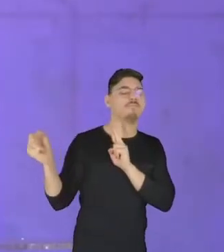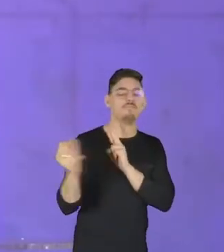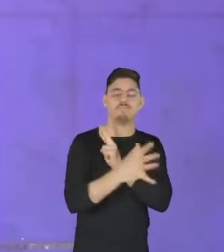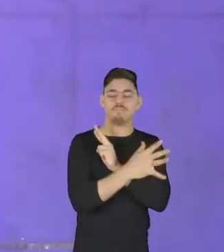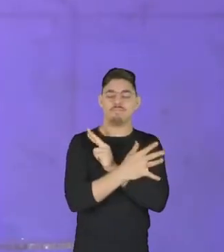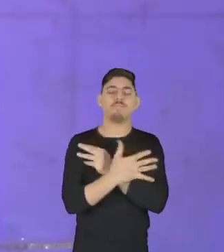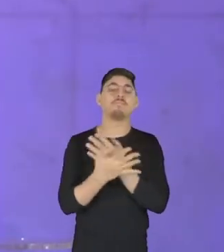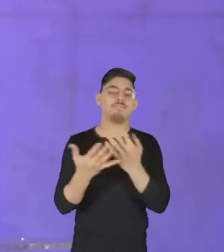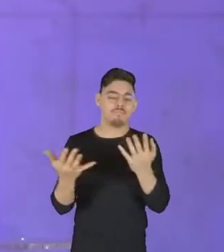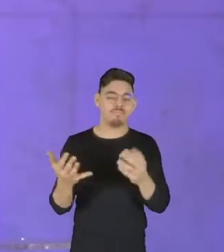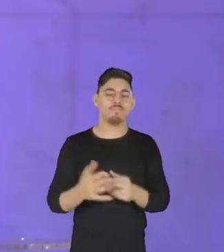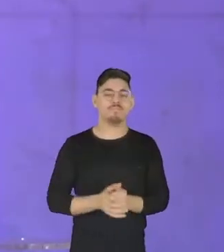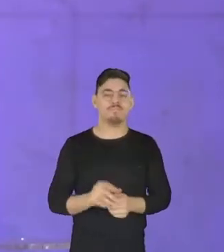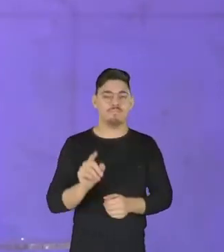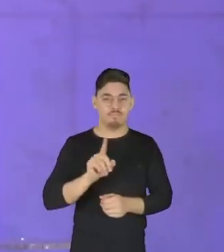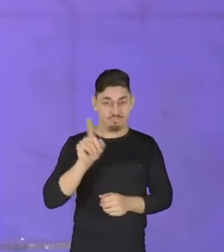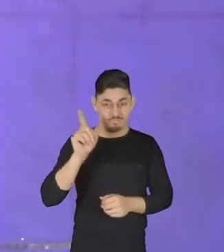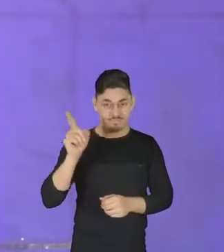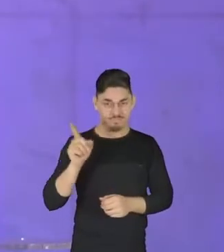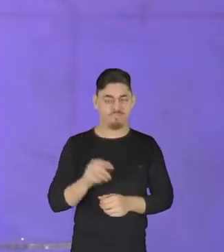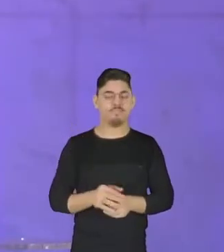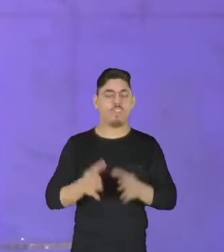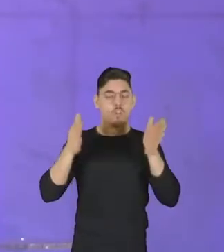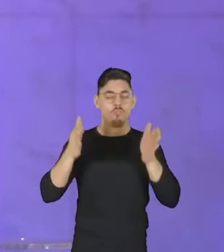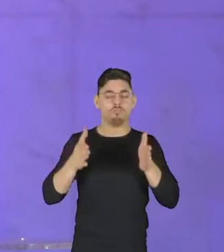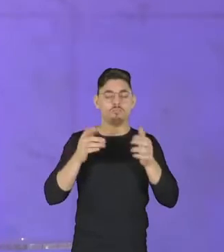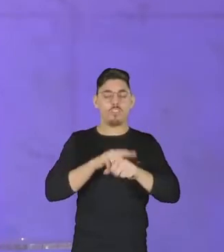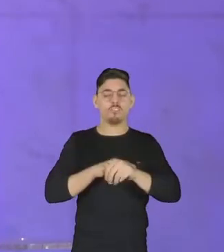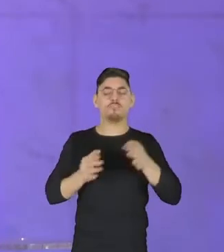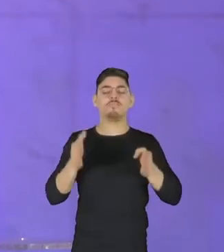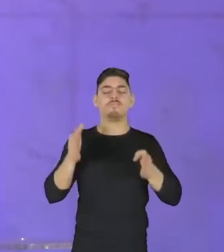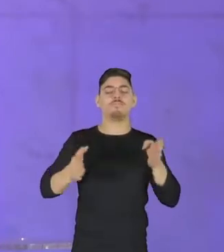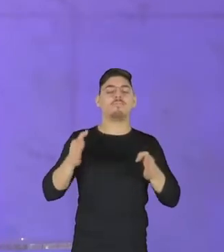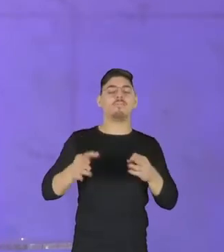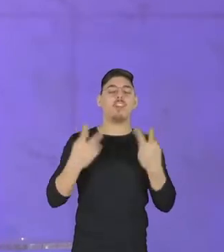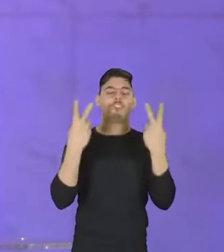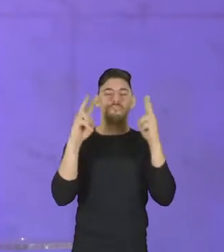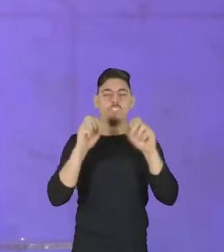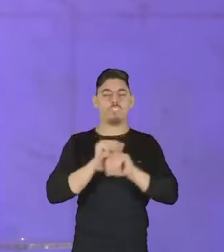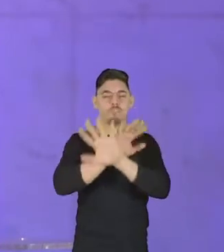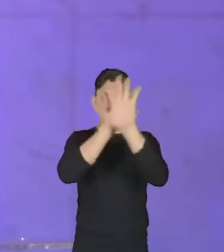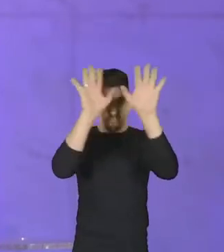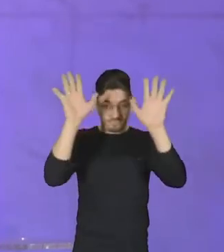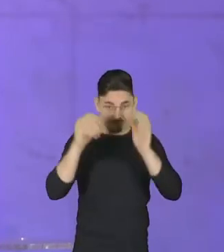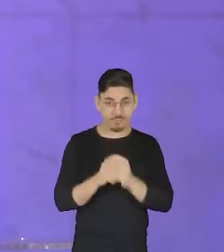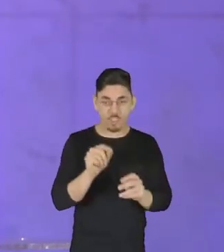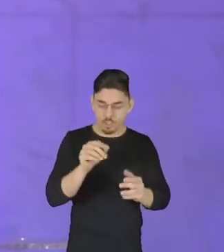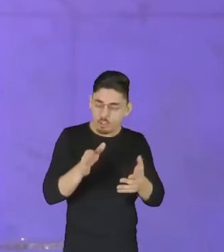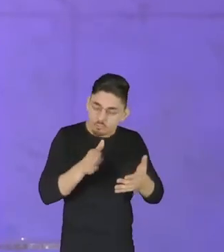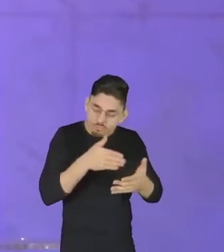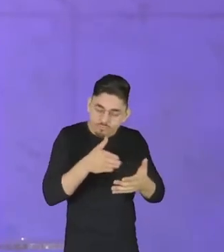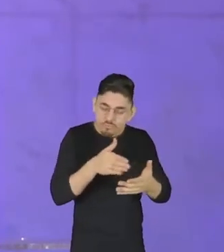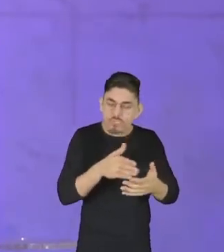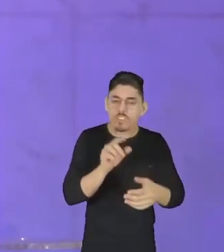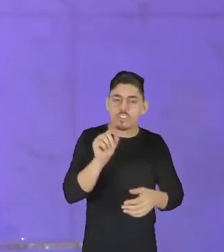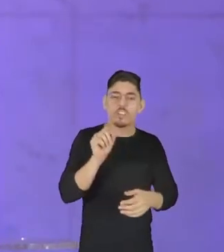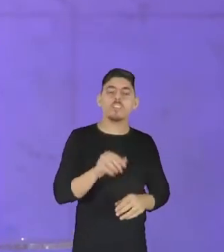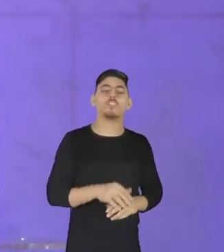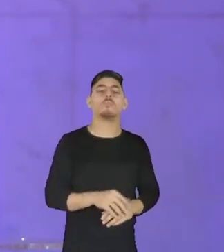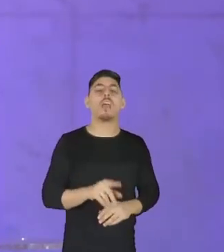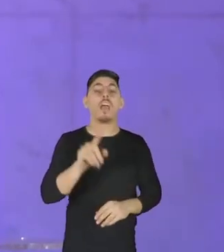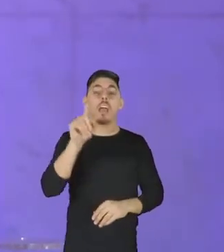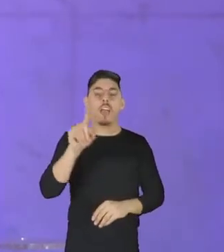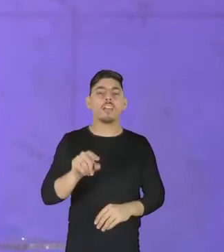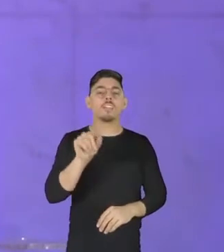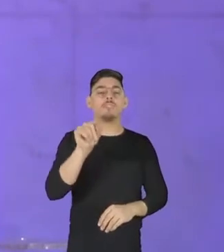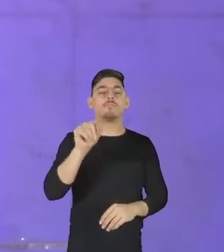Aqueles foram dias de glória. E o texto que nós lemos se encaixa justamente neste fim,